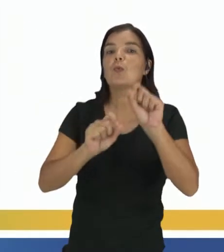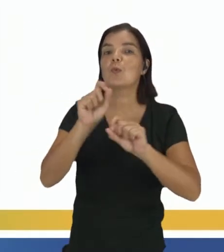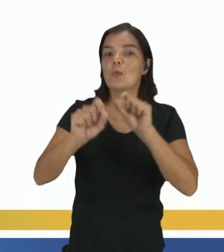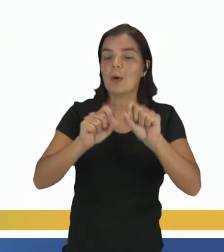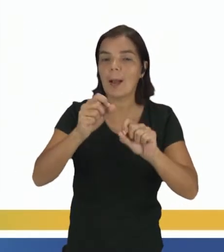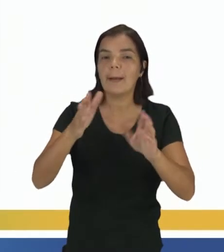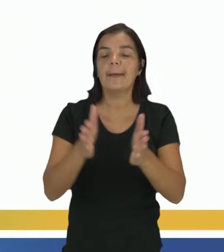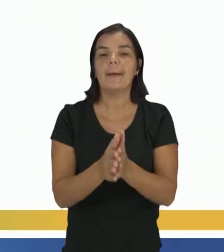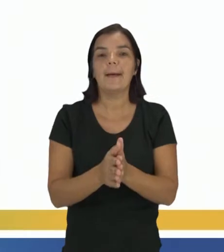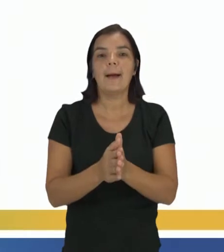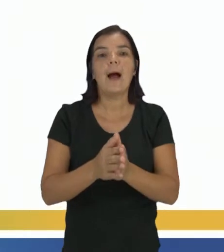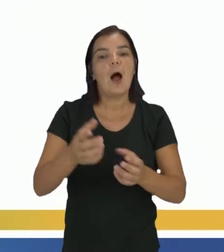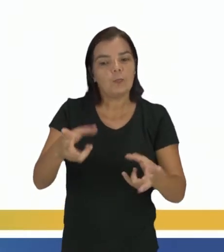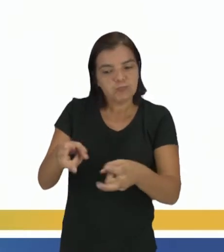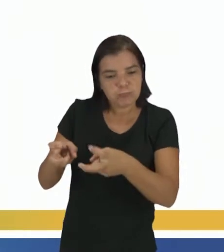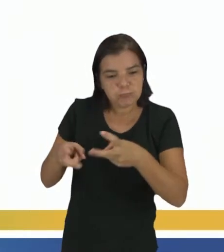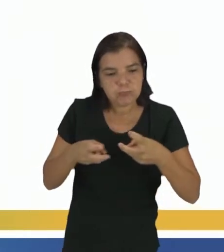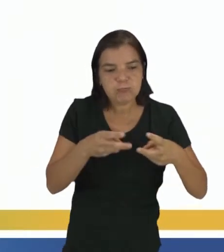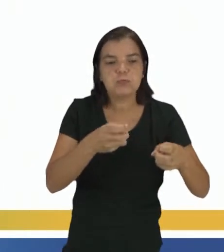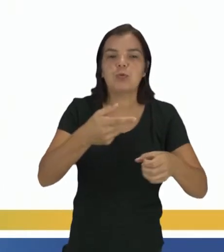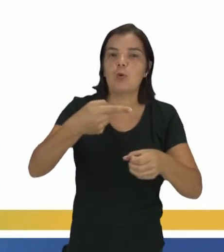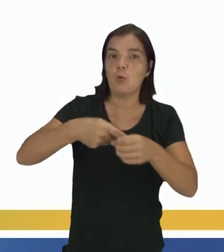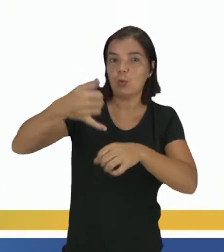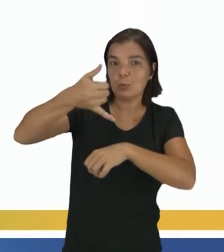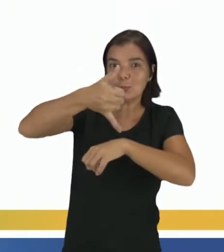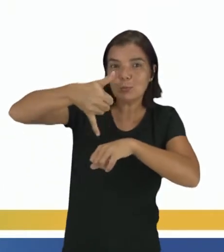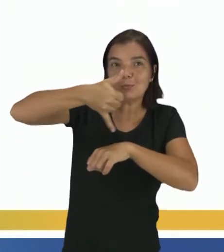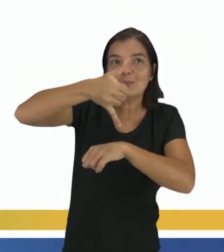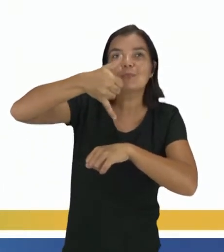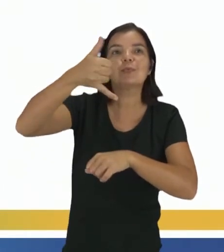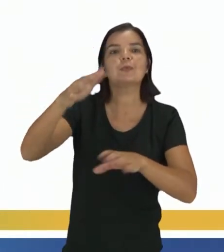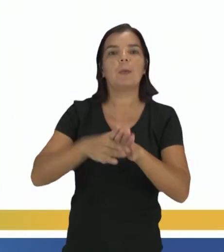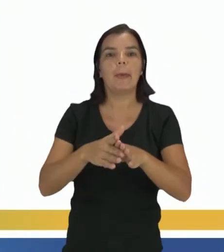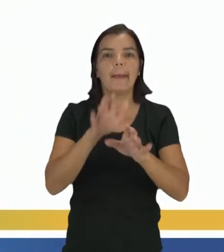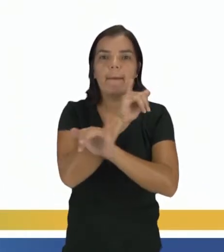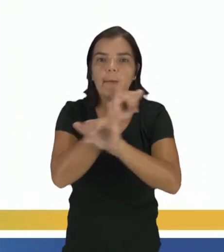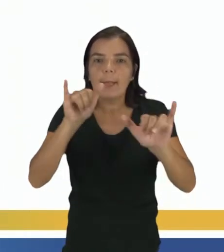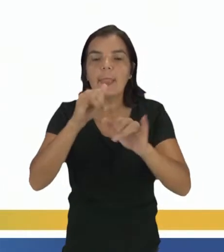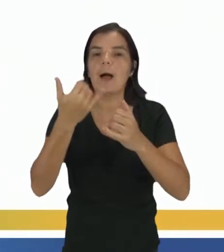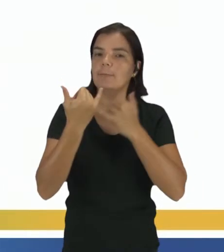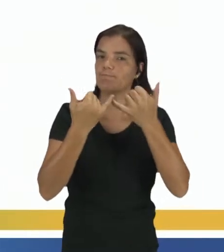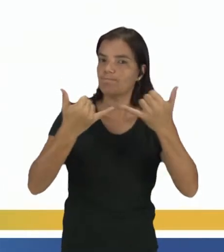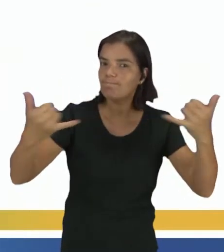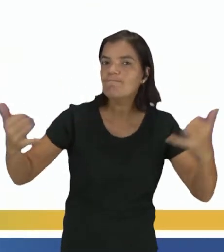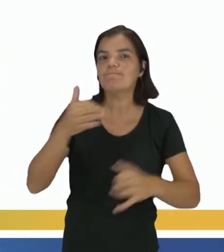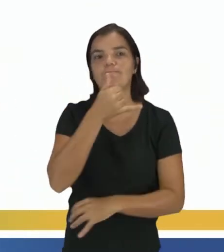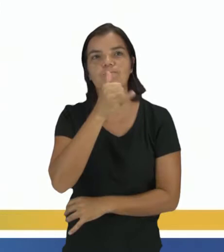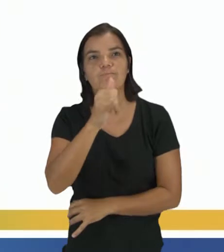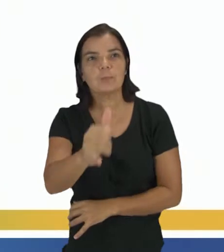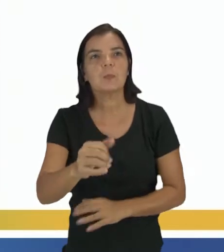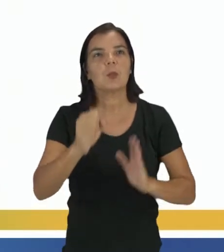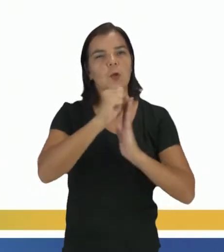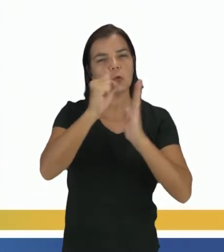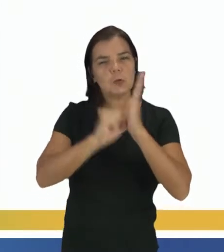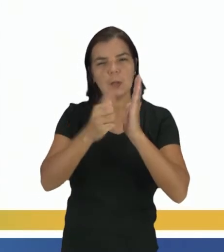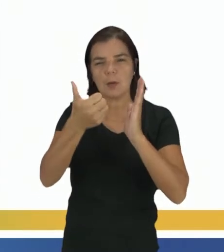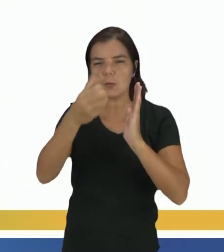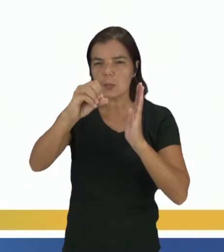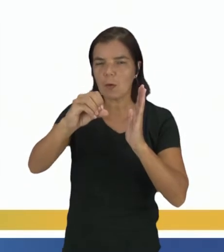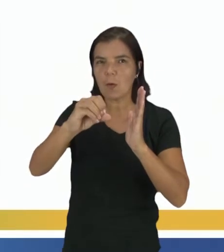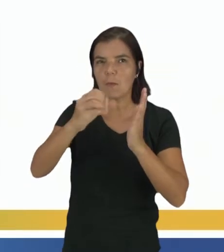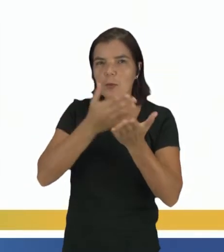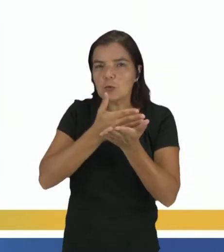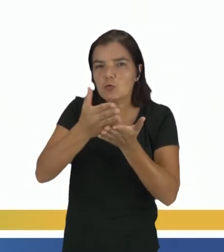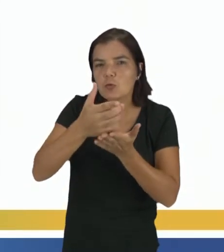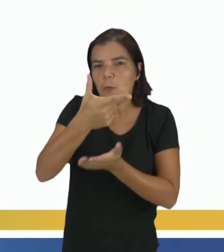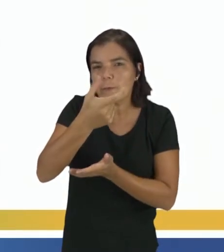destacam a exploração, a utilização do petróleo, da eletricidade também, e ela se dá do século XIX, final do século XIX